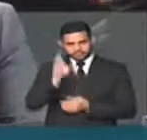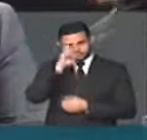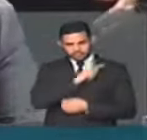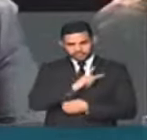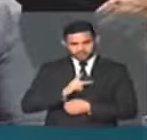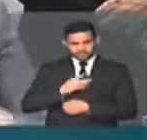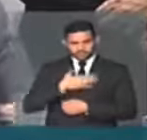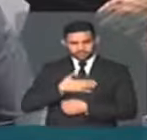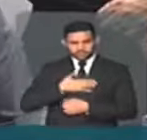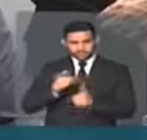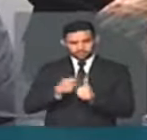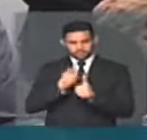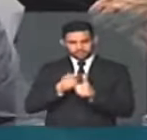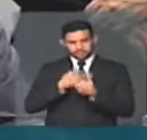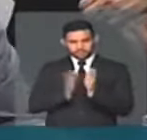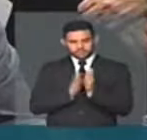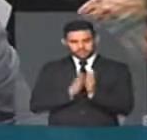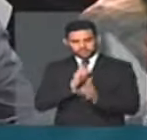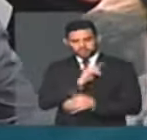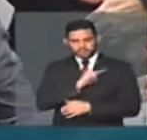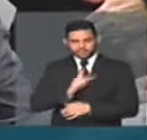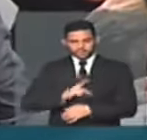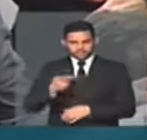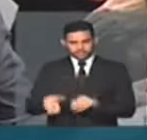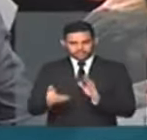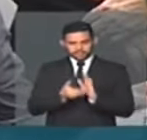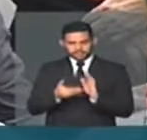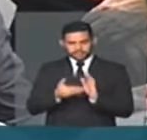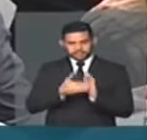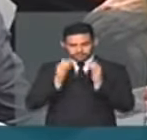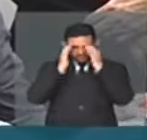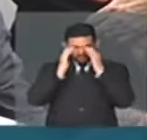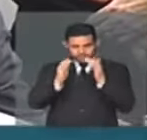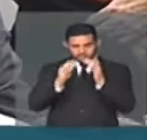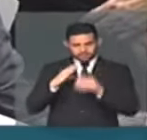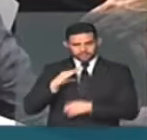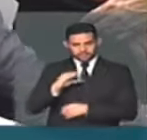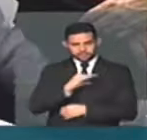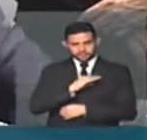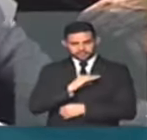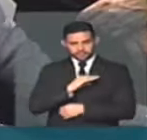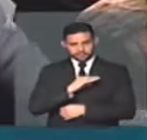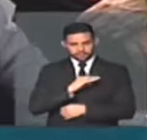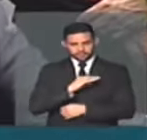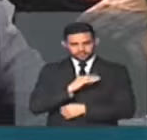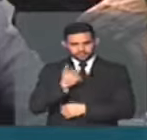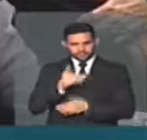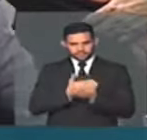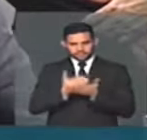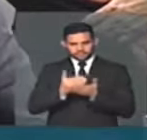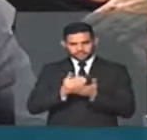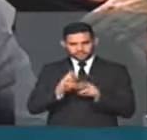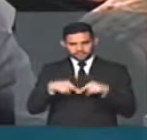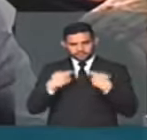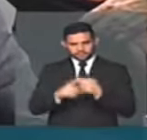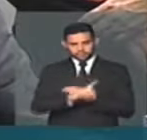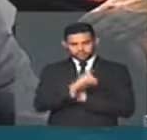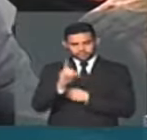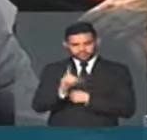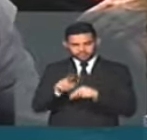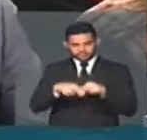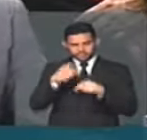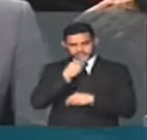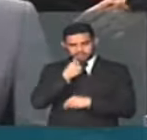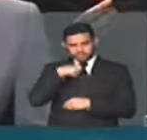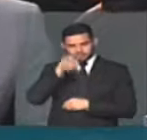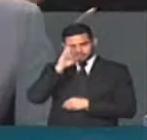Senhor presidente, eu quero primeiro parabenizar o presidente desta casa, que em respeito a esta comissão, ainda não começou a ordem do dia. Peço aos